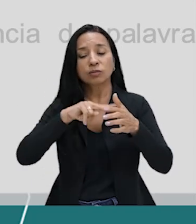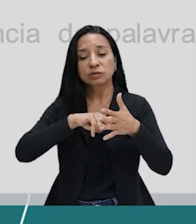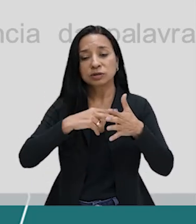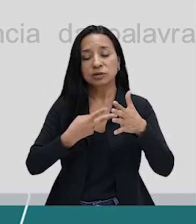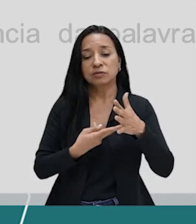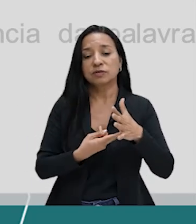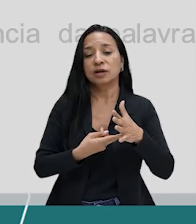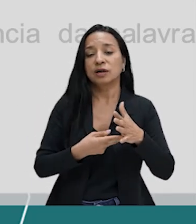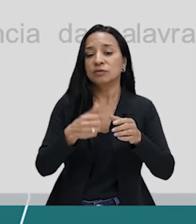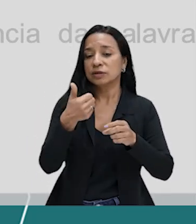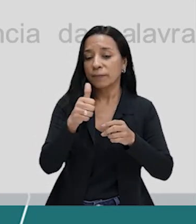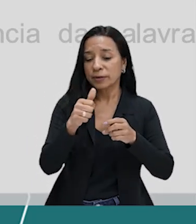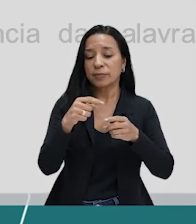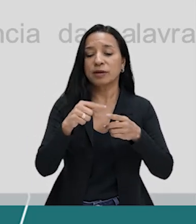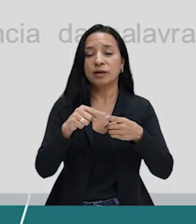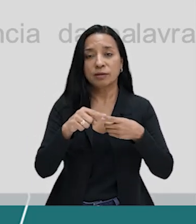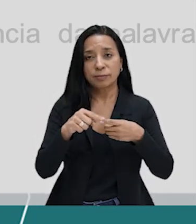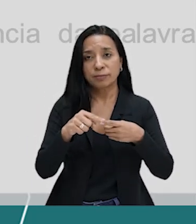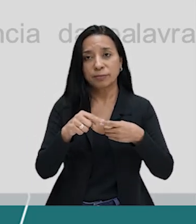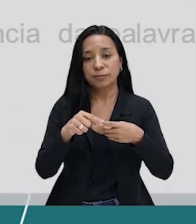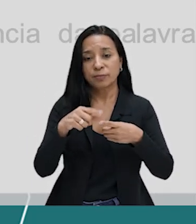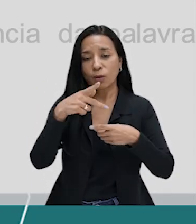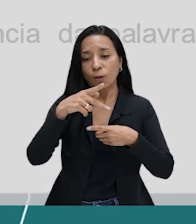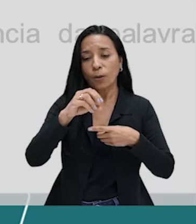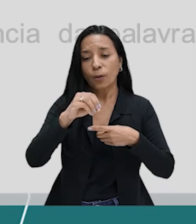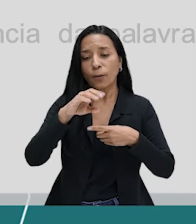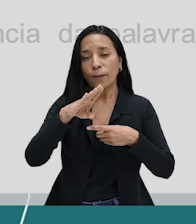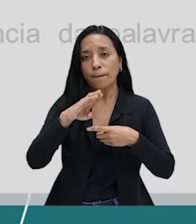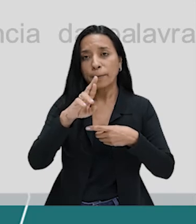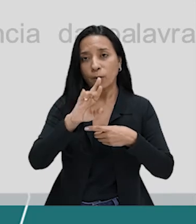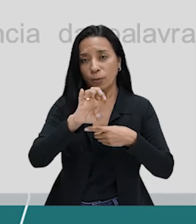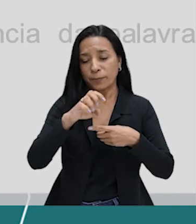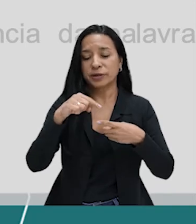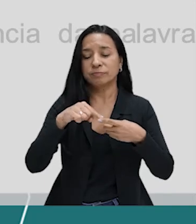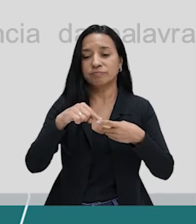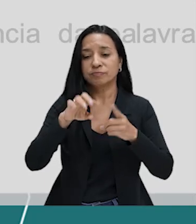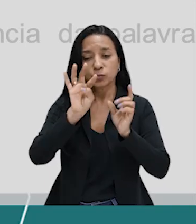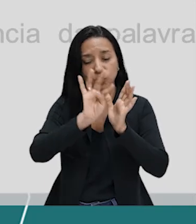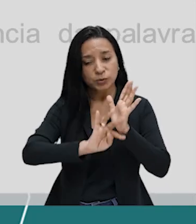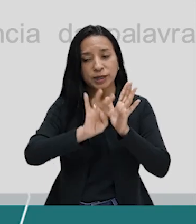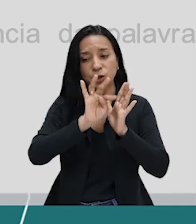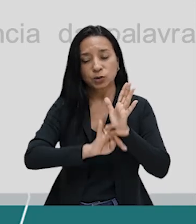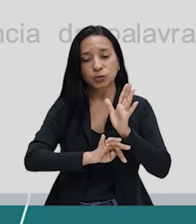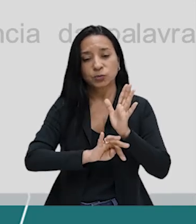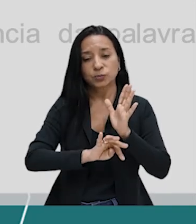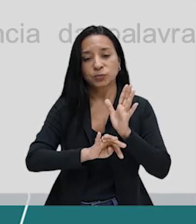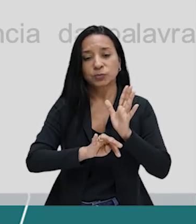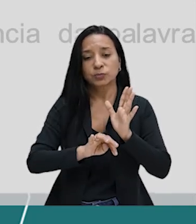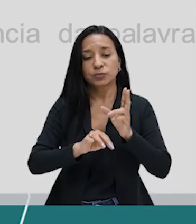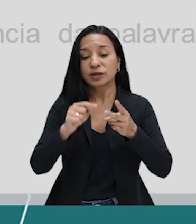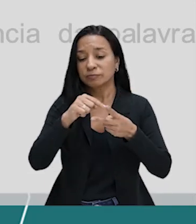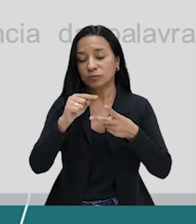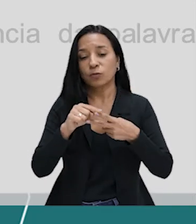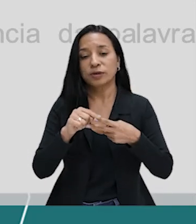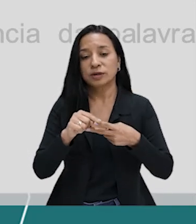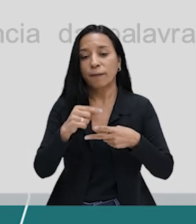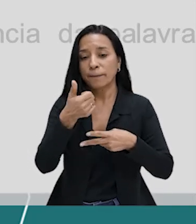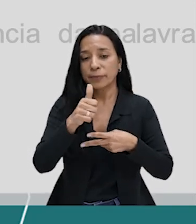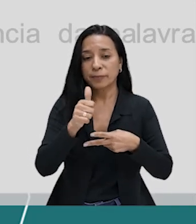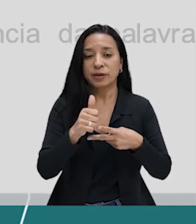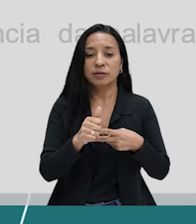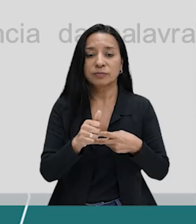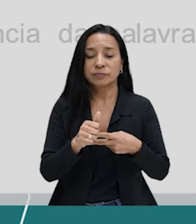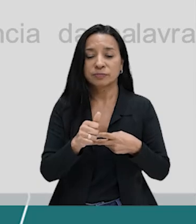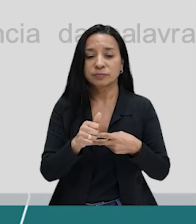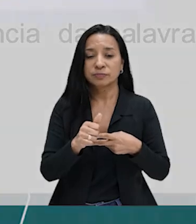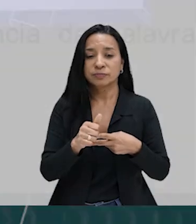da primeira e da segunda ocorrência da palavra pobres no texto? Então, vamos aqui por parte. A primeira: